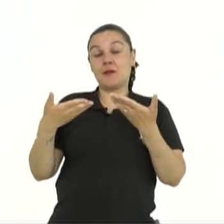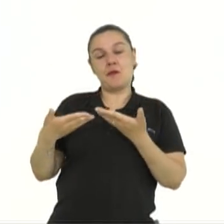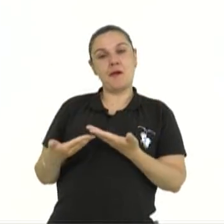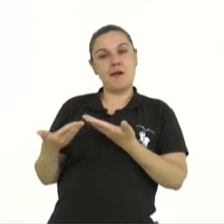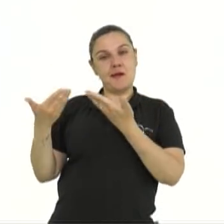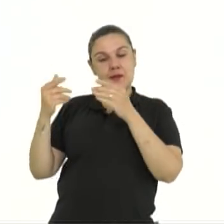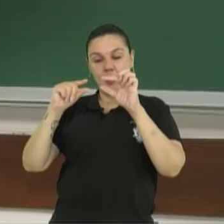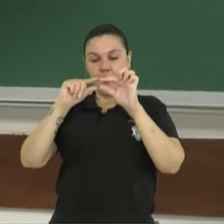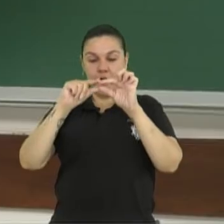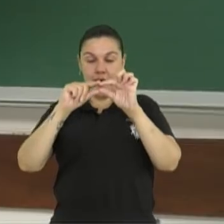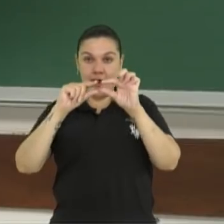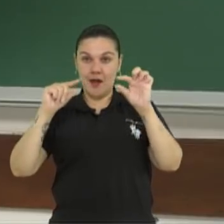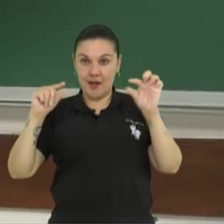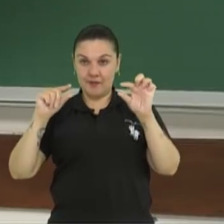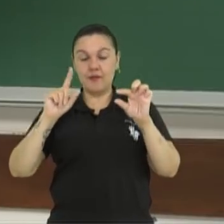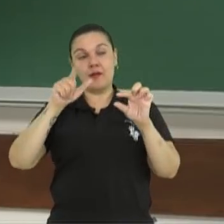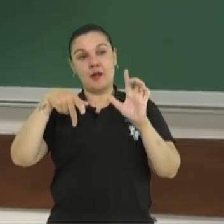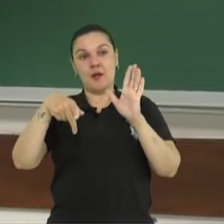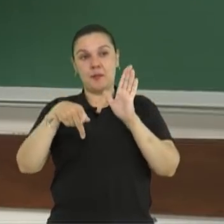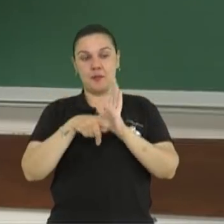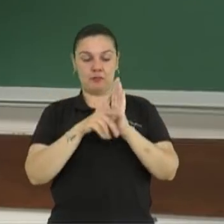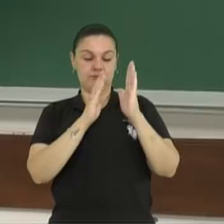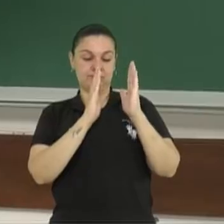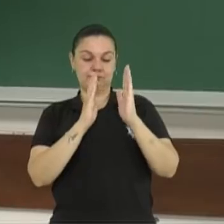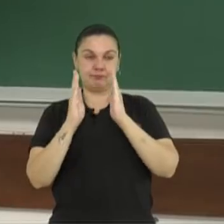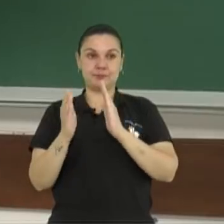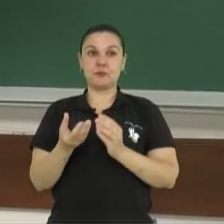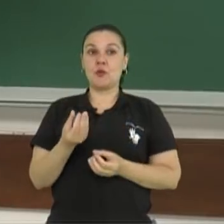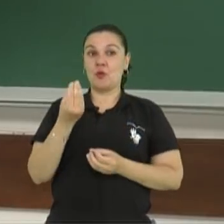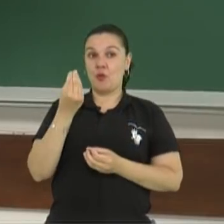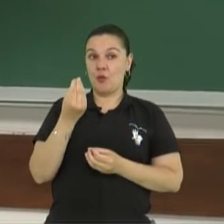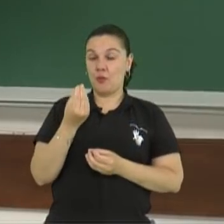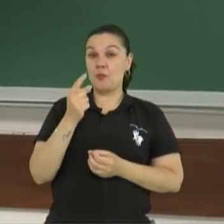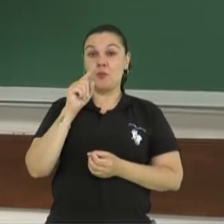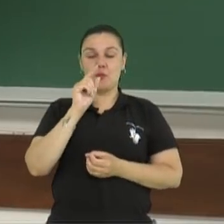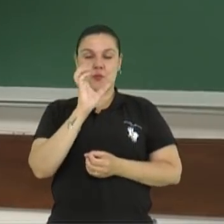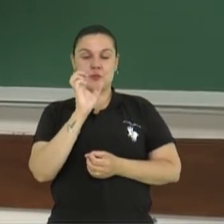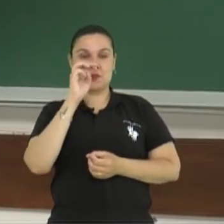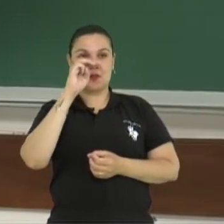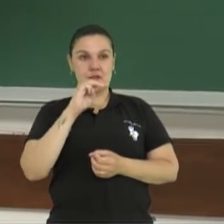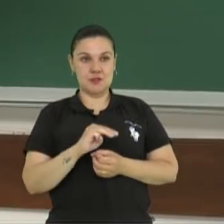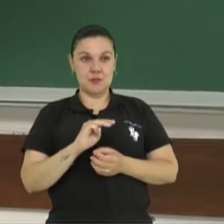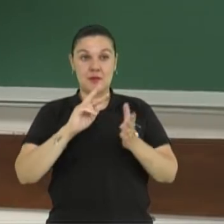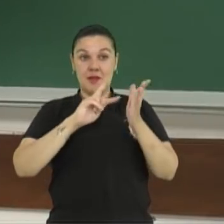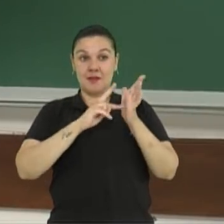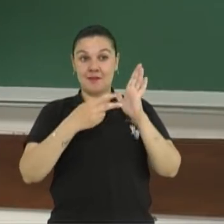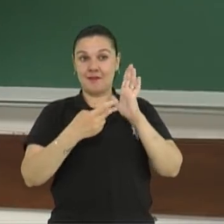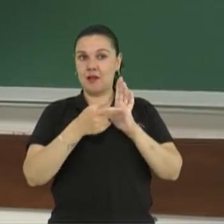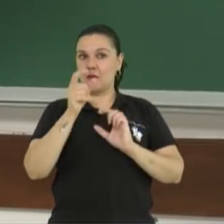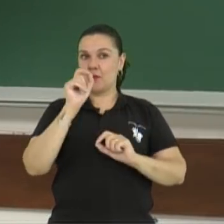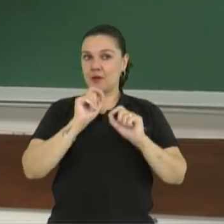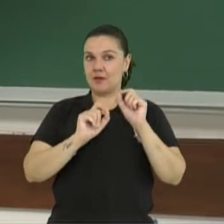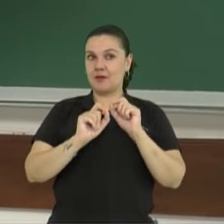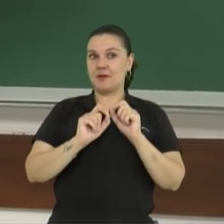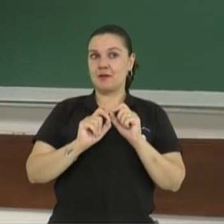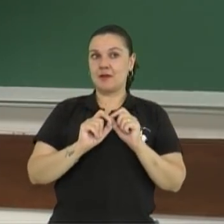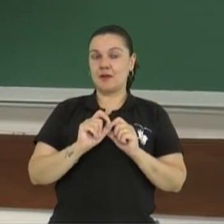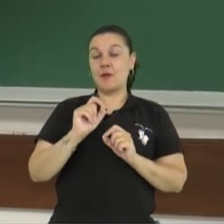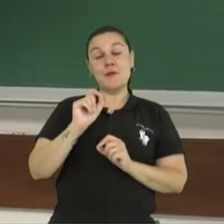gráfica, ela vai ser em gráfico. Como que eu vou ler? 1 centímetro no mapa equivale